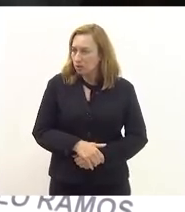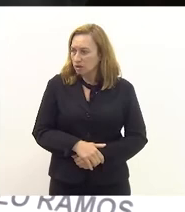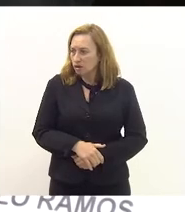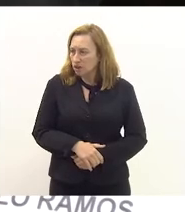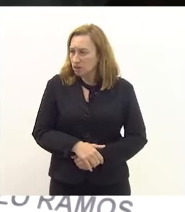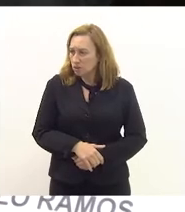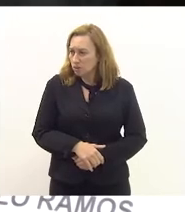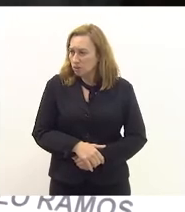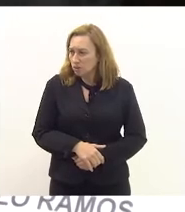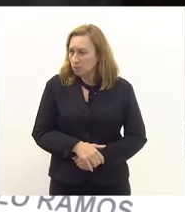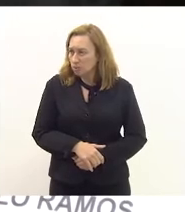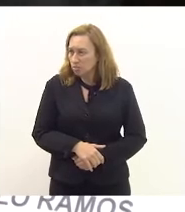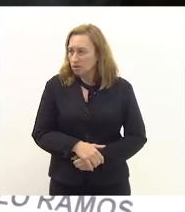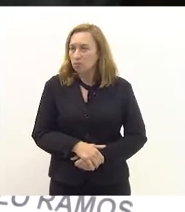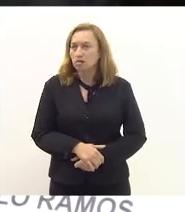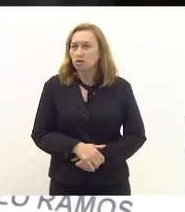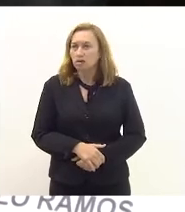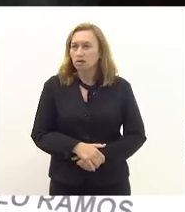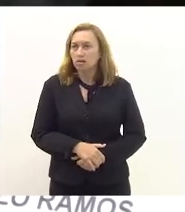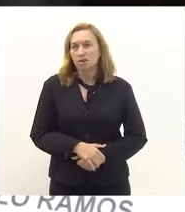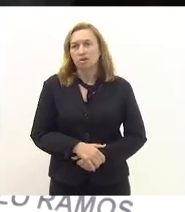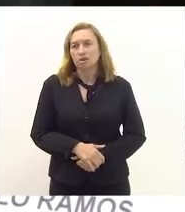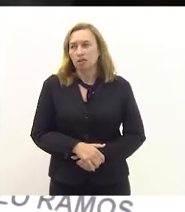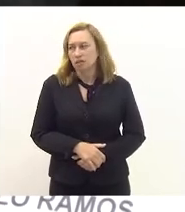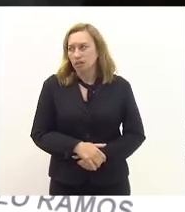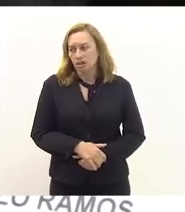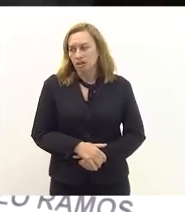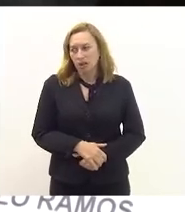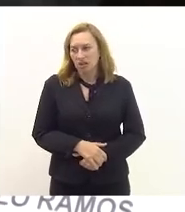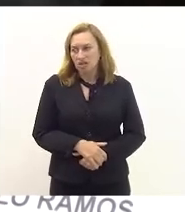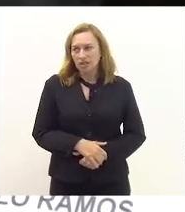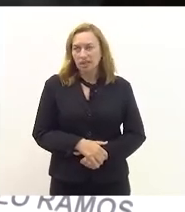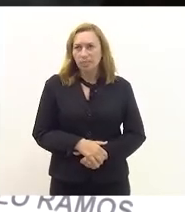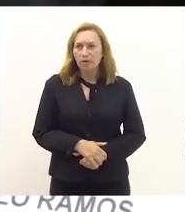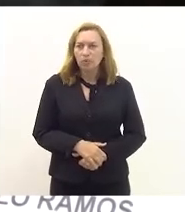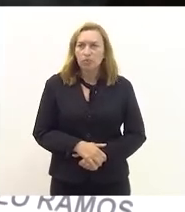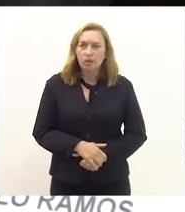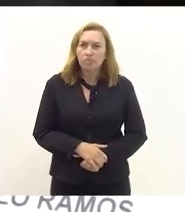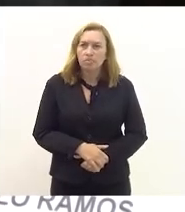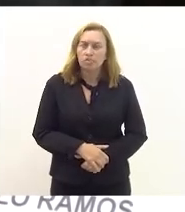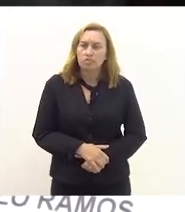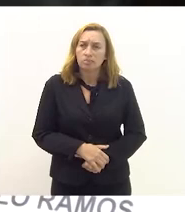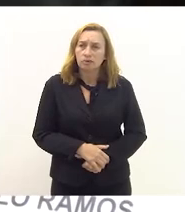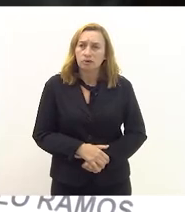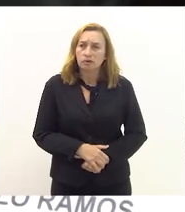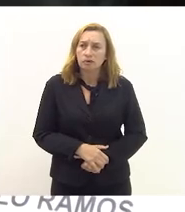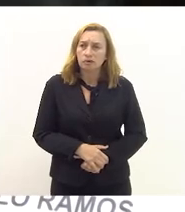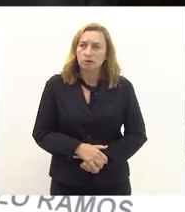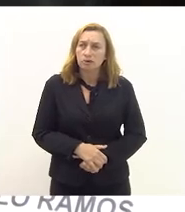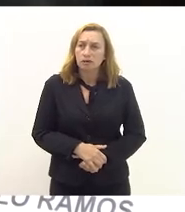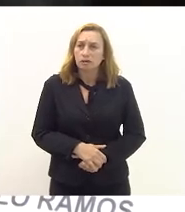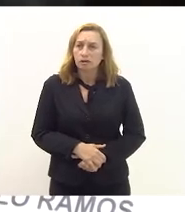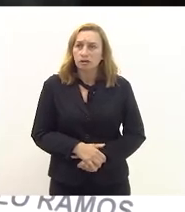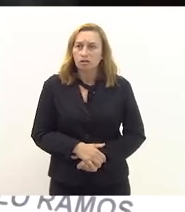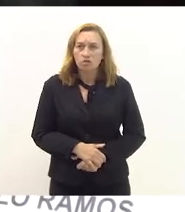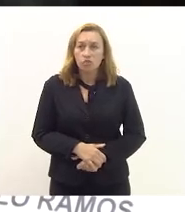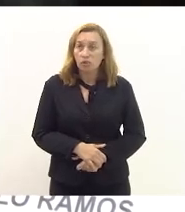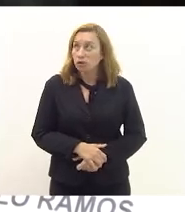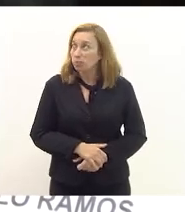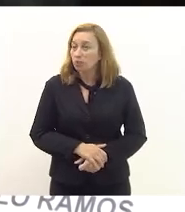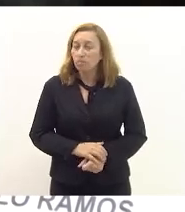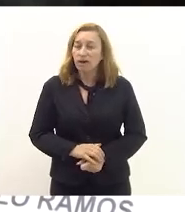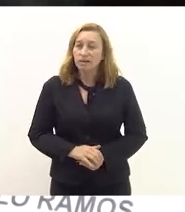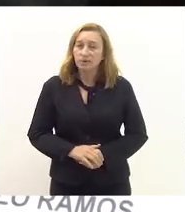eu por ser sobrinho neto dele, e a minha mãe e o meu pai terem uma convivência grande com ele, o meu pai está ajudando